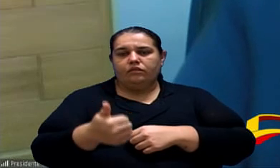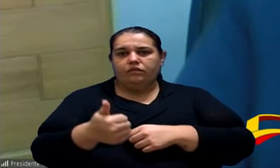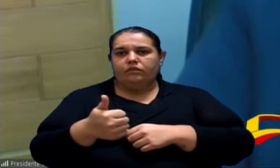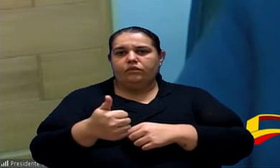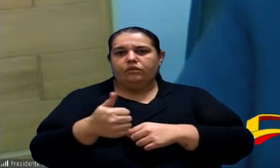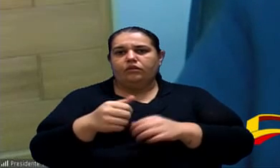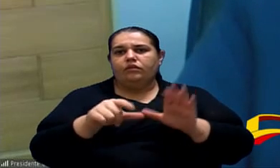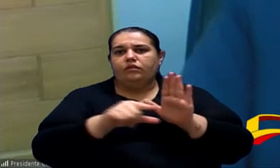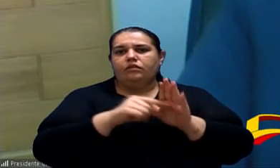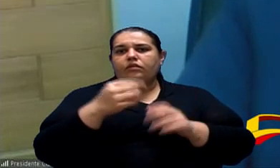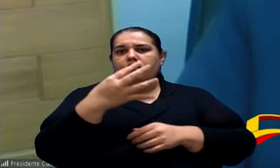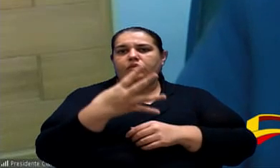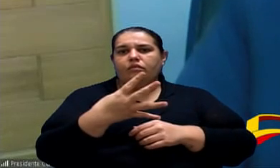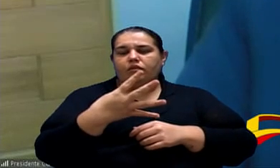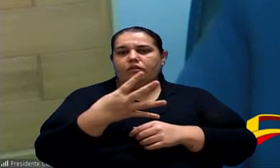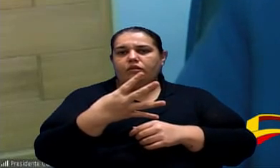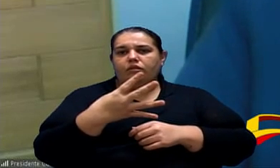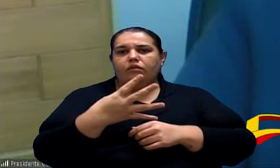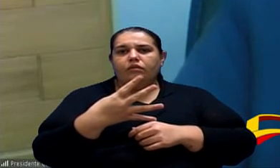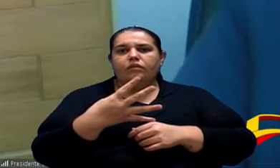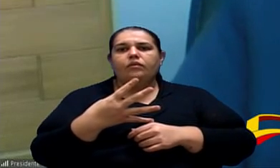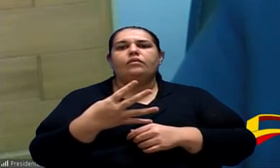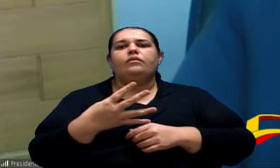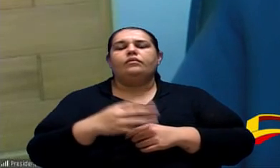7.391, no artigo 4º. Faz favor, dá uma...